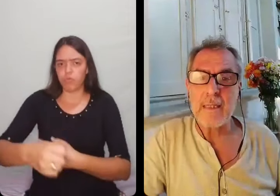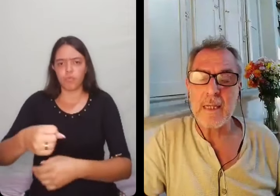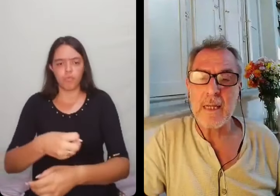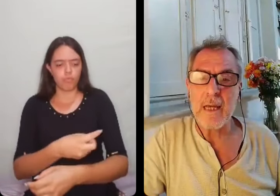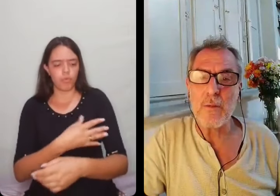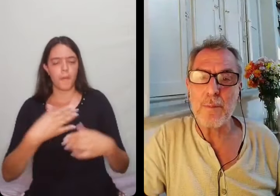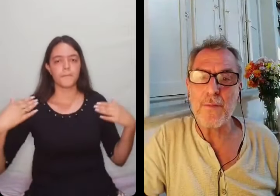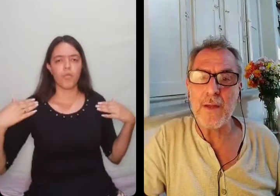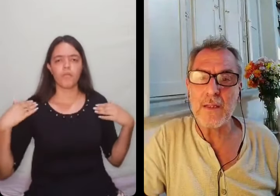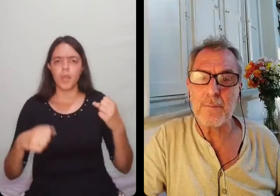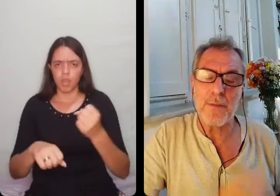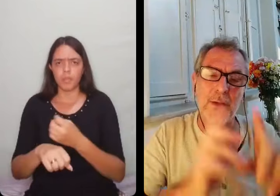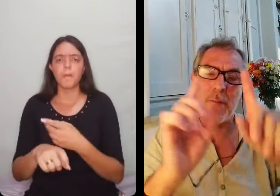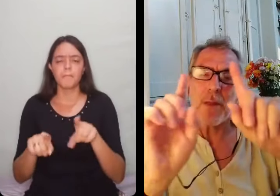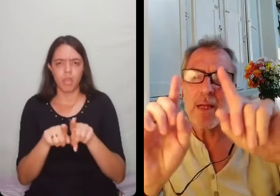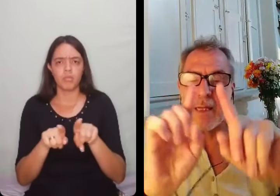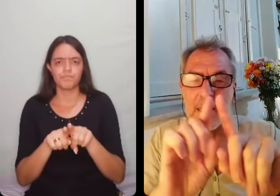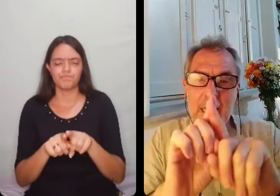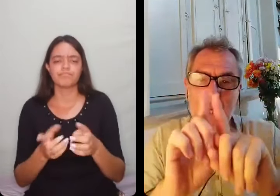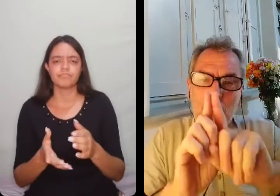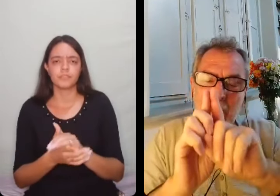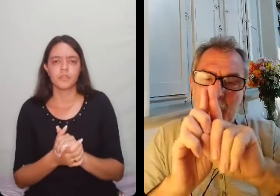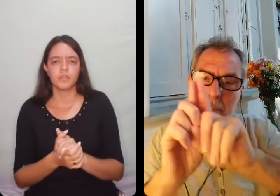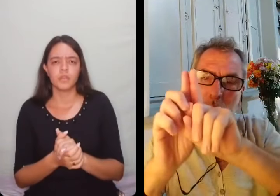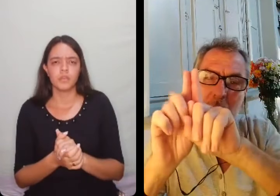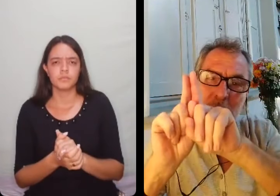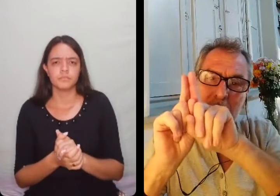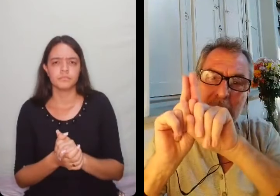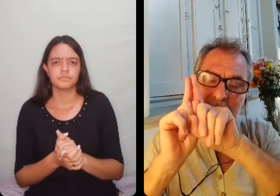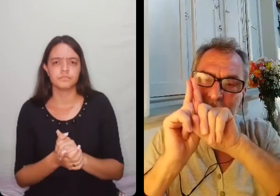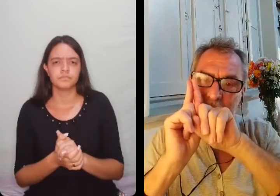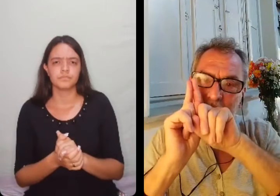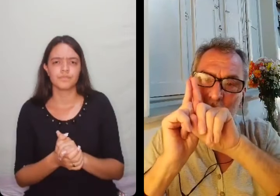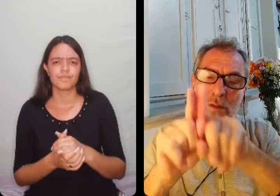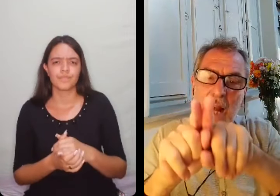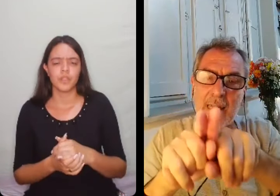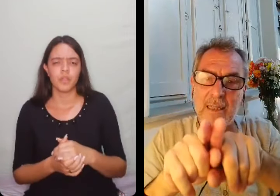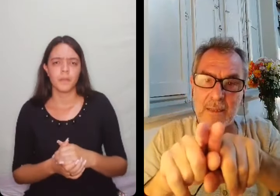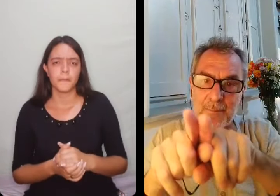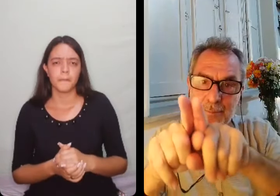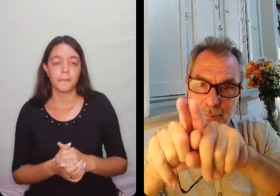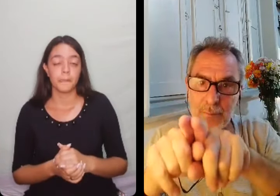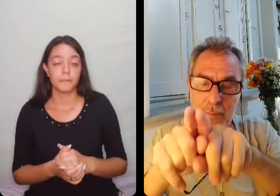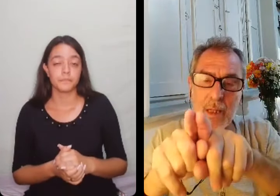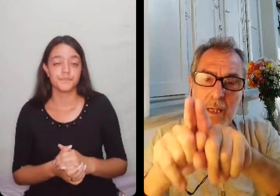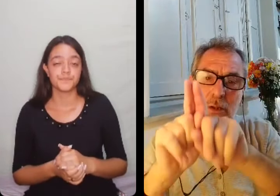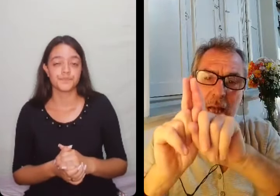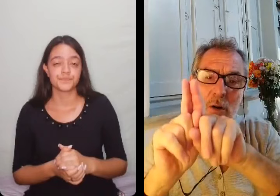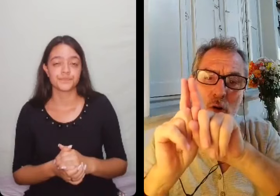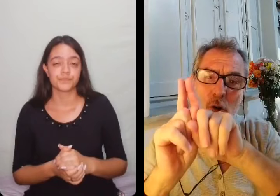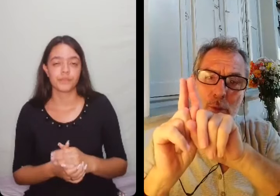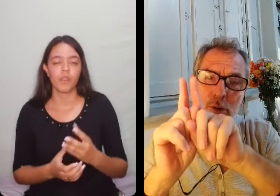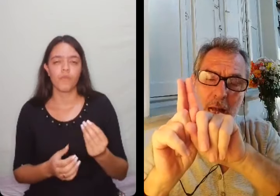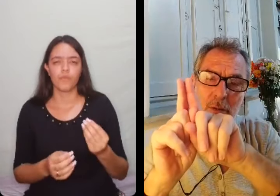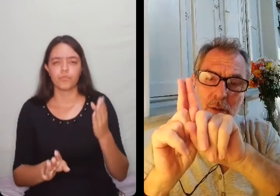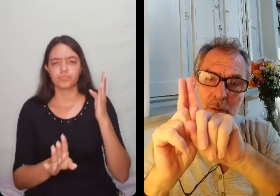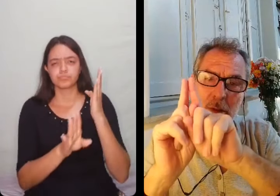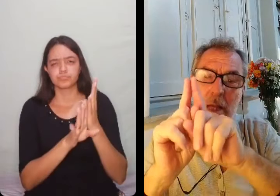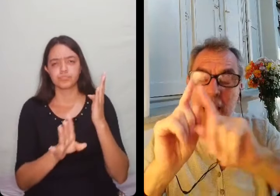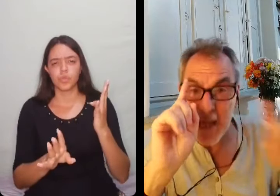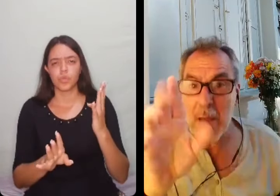Mas eu prefiro que seja muitas vezes em contraste, que não está o corpo